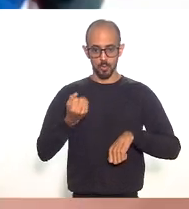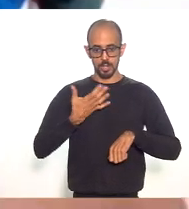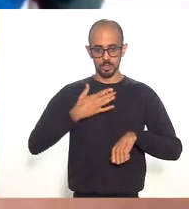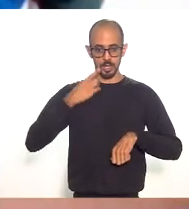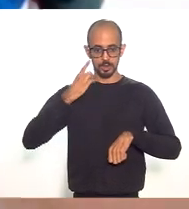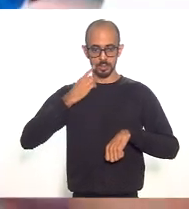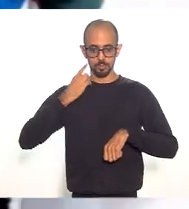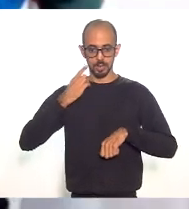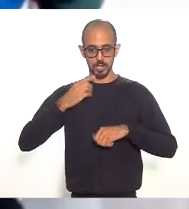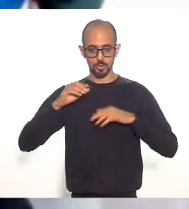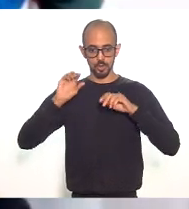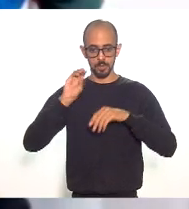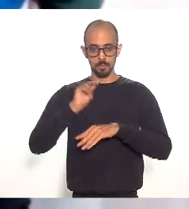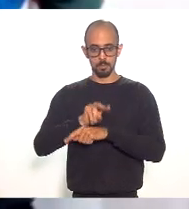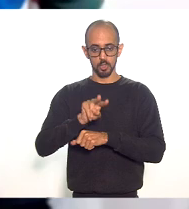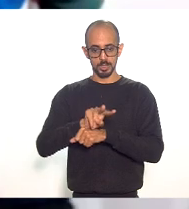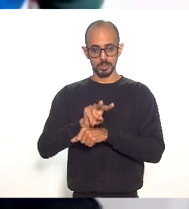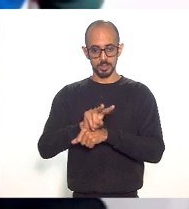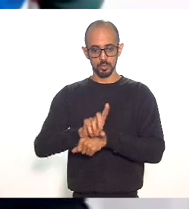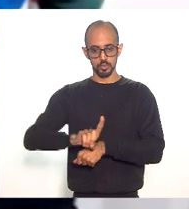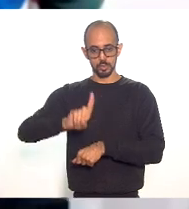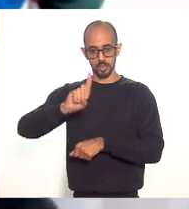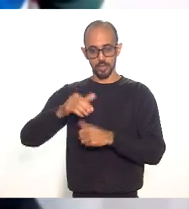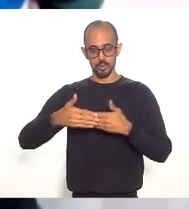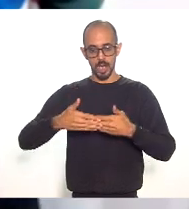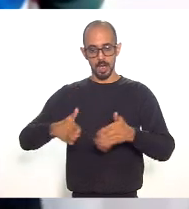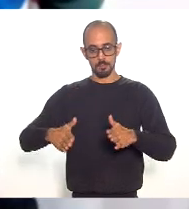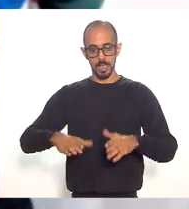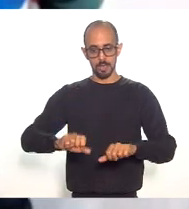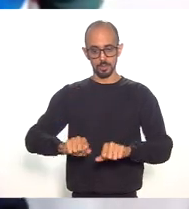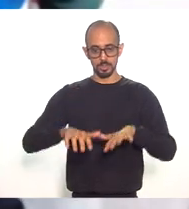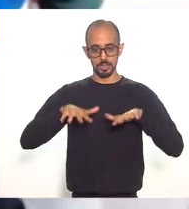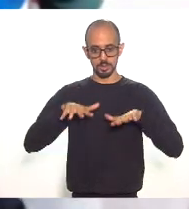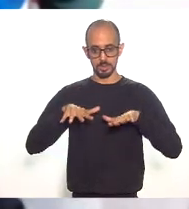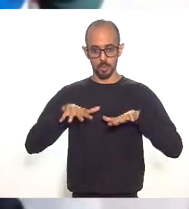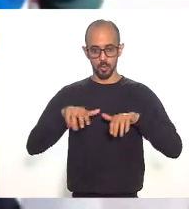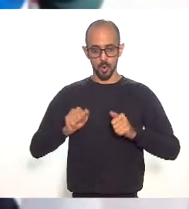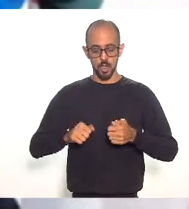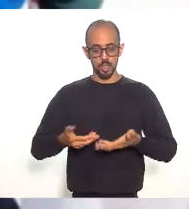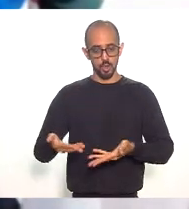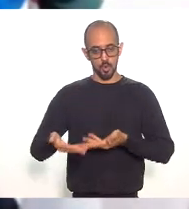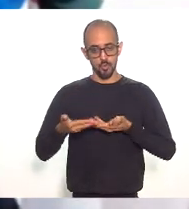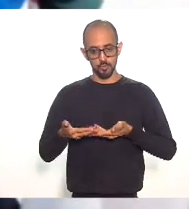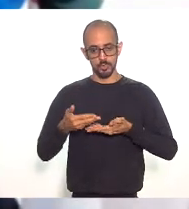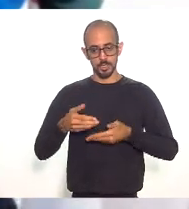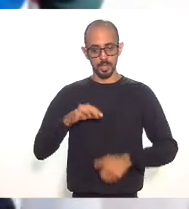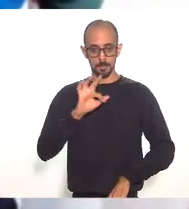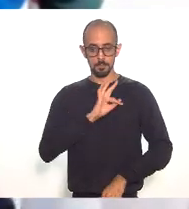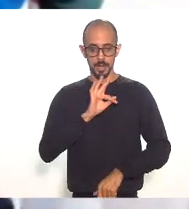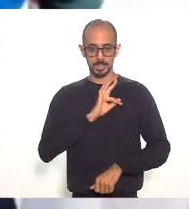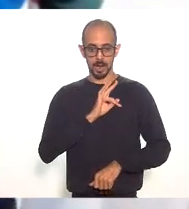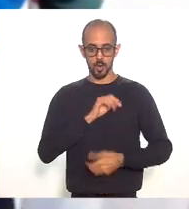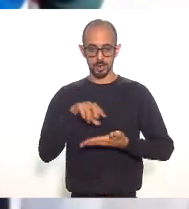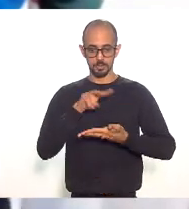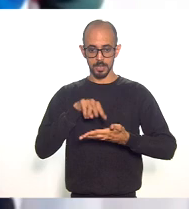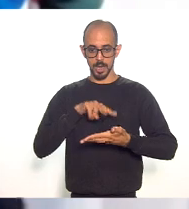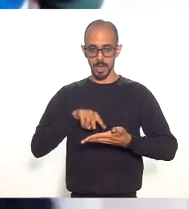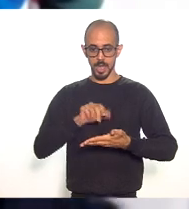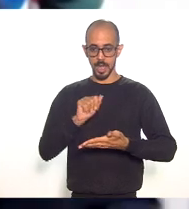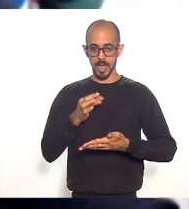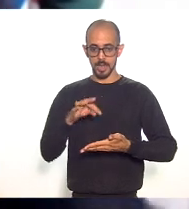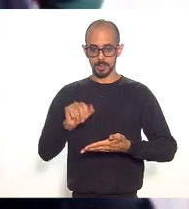de Deus, iniciamos o nosso trabalho. Está aberta a sessão. A presidência convida a deputada Marta Rocha para fazer a leitura da ata da sessão